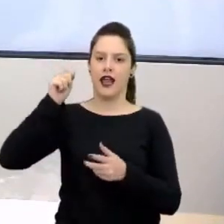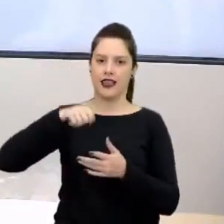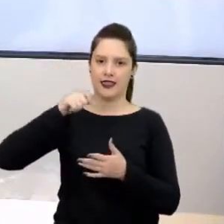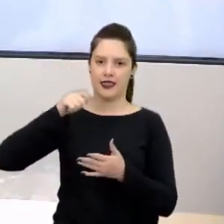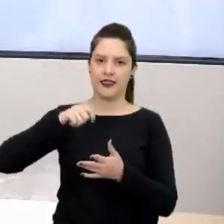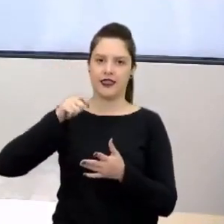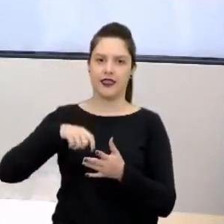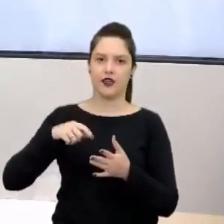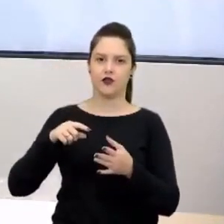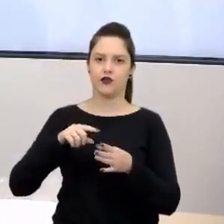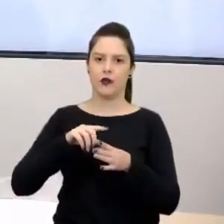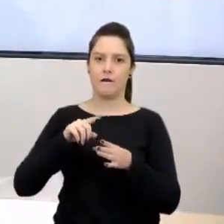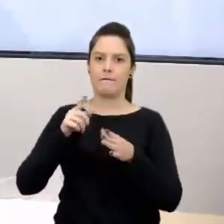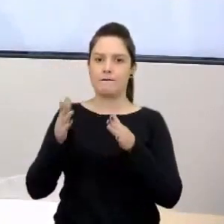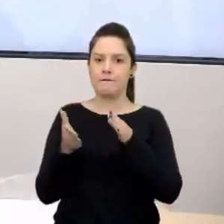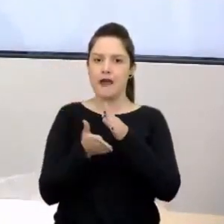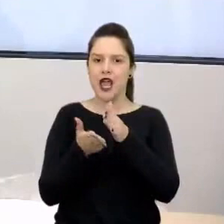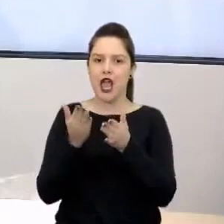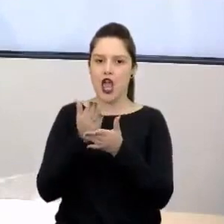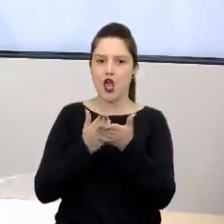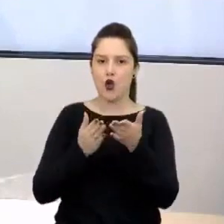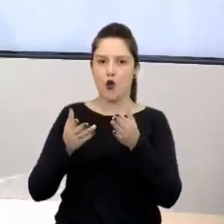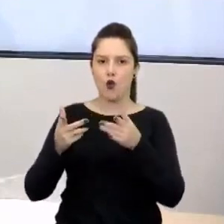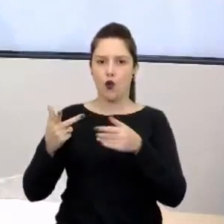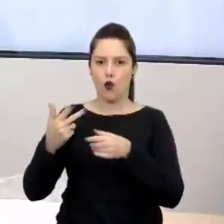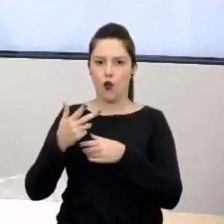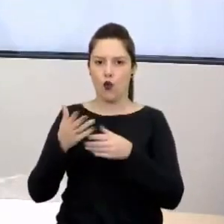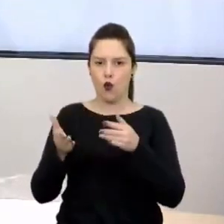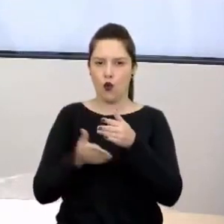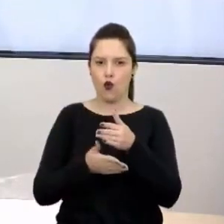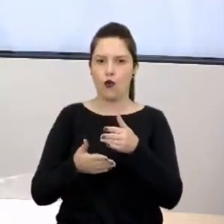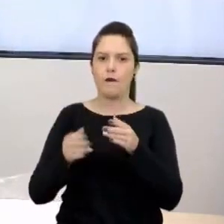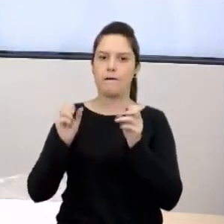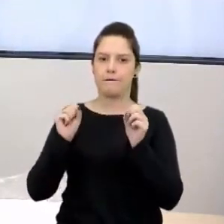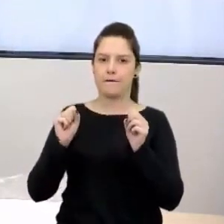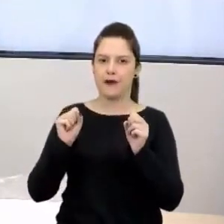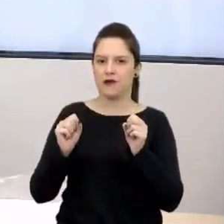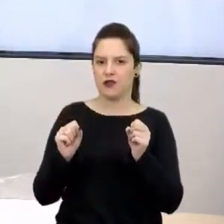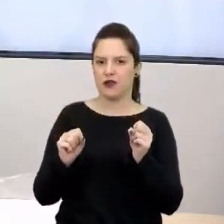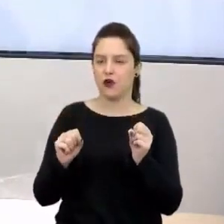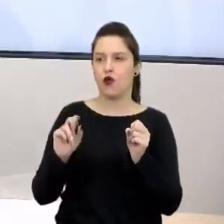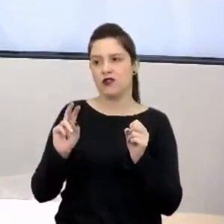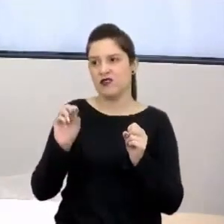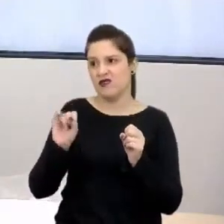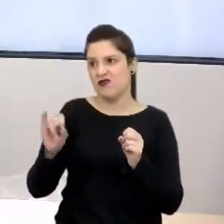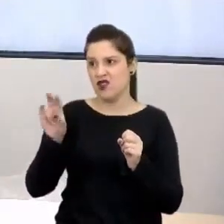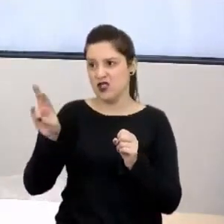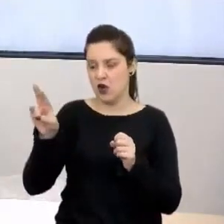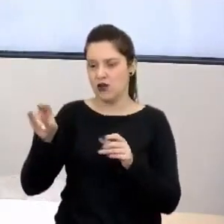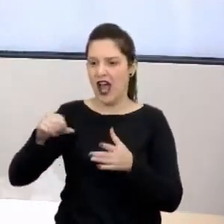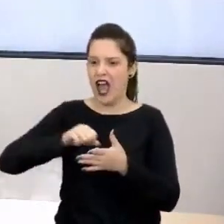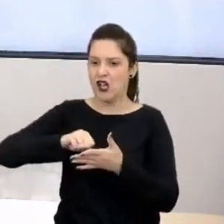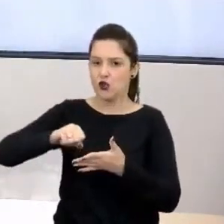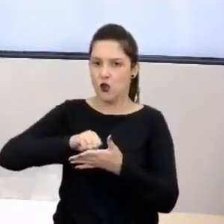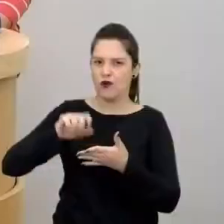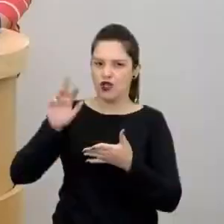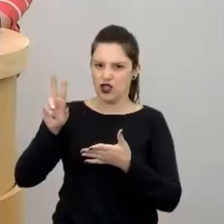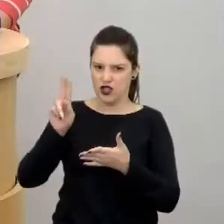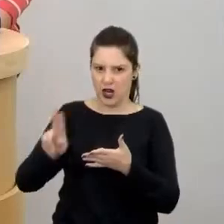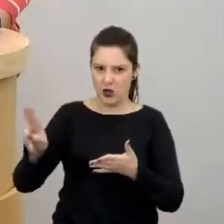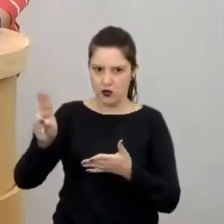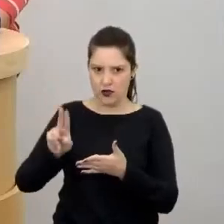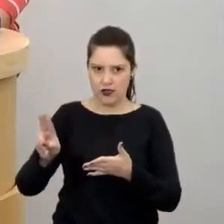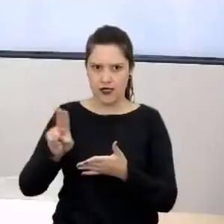ficar meio torta. Se você estiver usando uma escovinha que você já tá usada, aproveite. Já vai estar